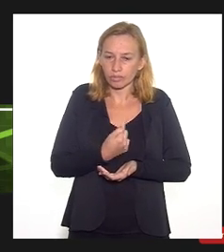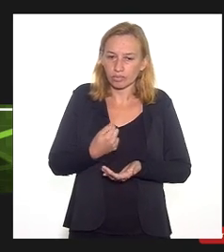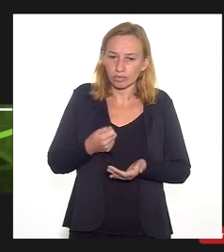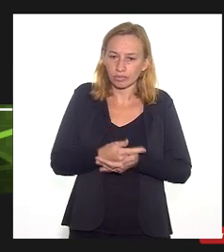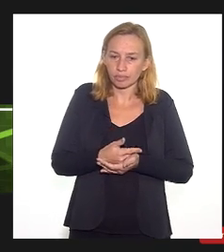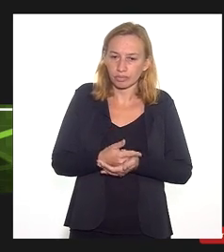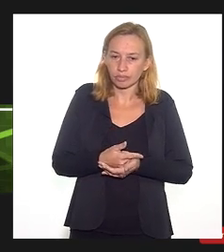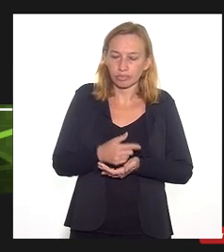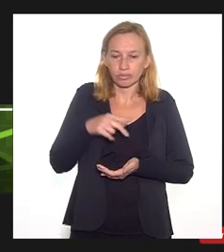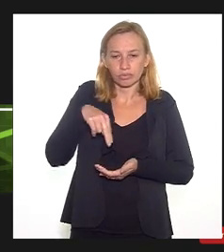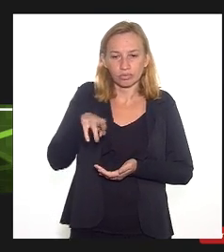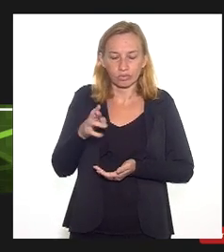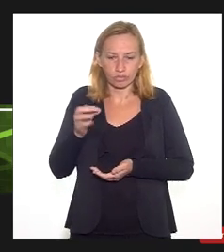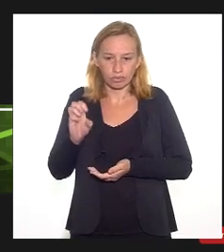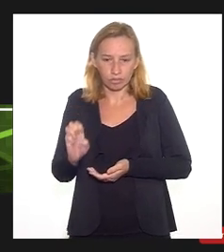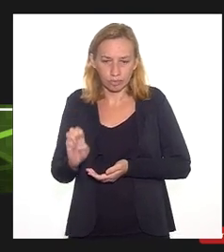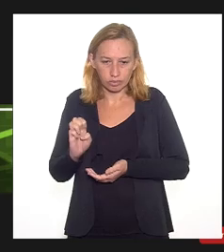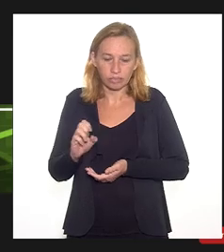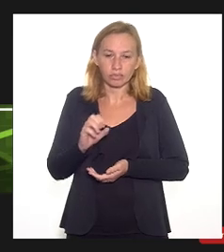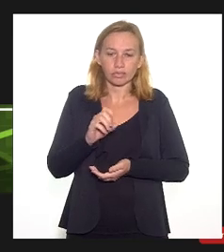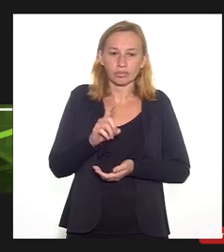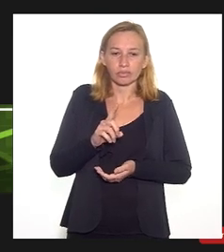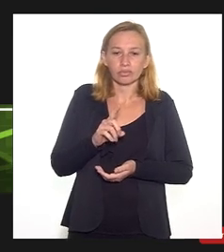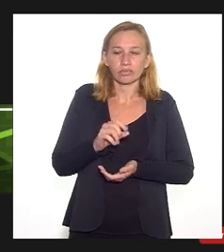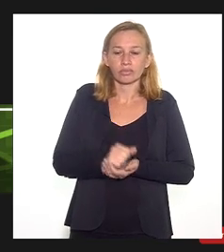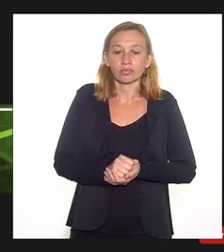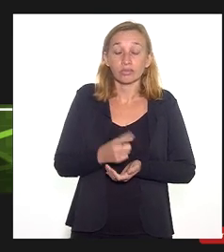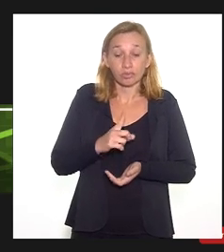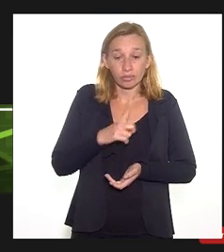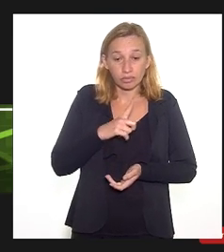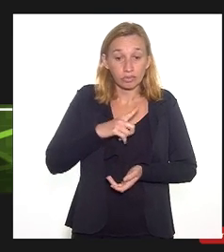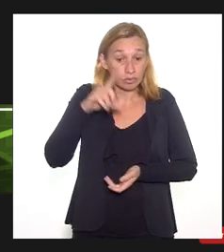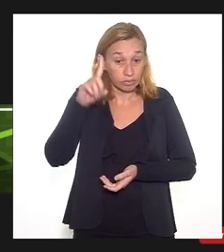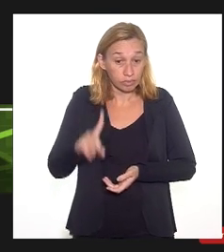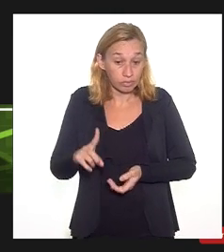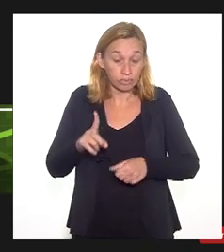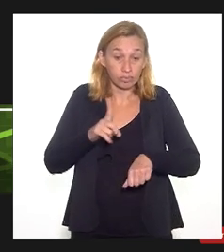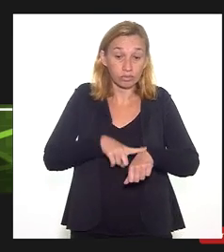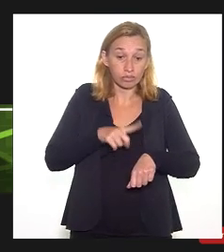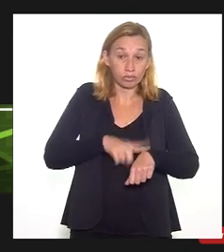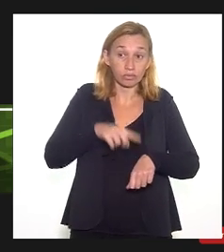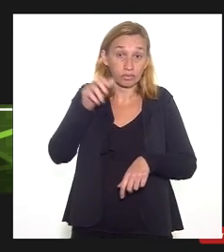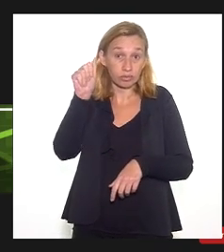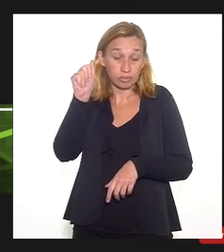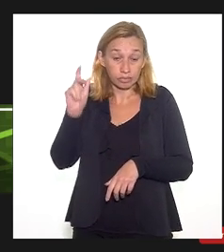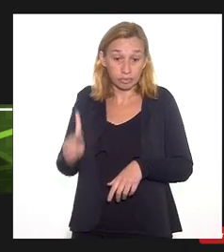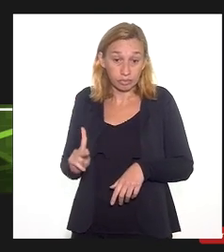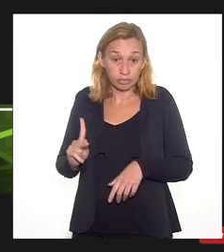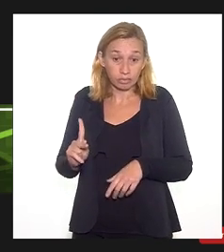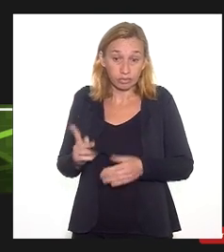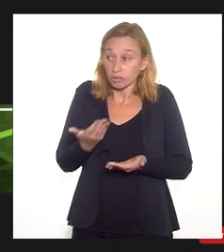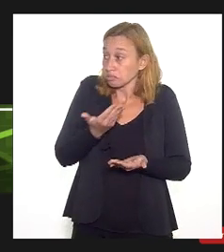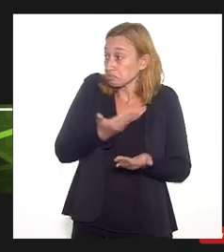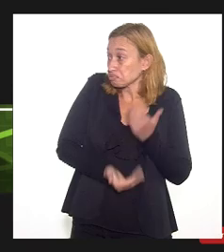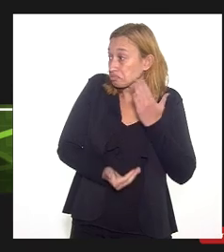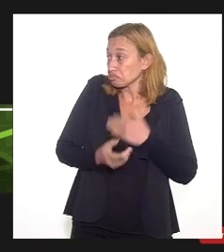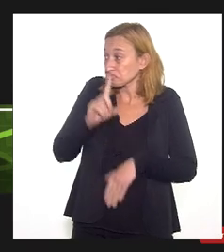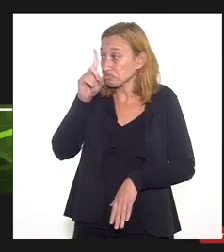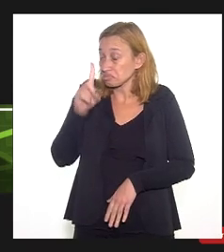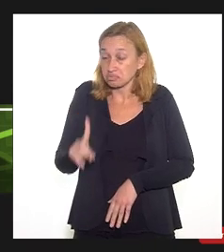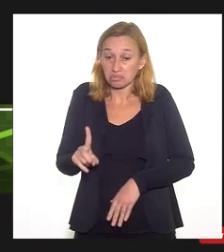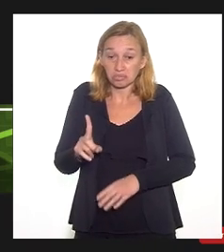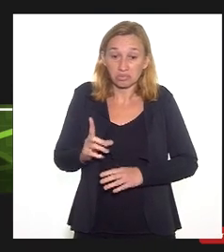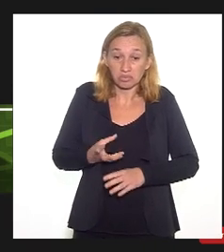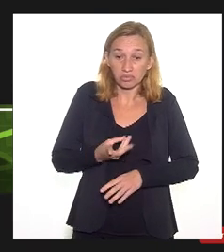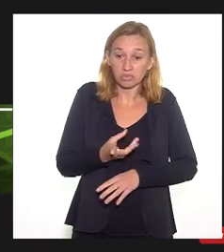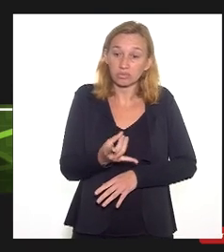triênio a licença prêmio nós temos o direito a contar de tempo a aposentadoria mas perdemos o direito de contar